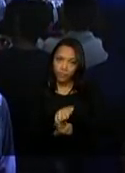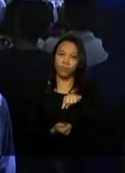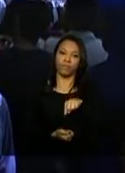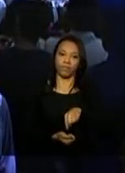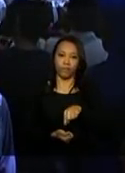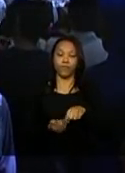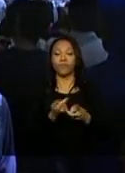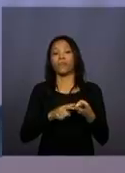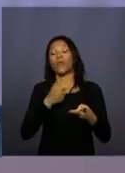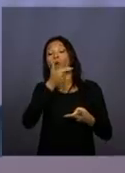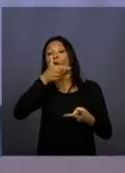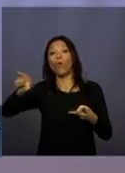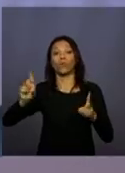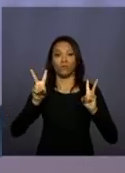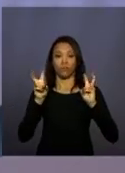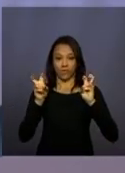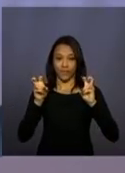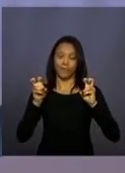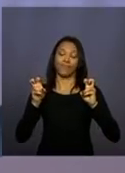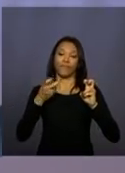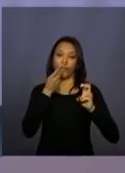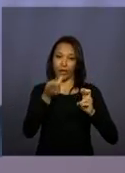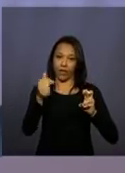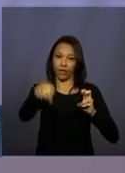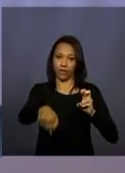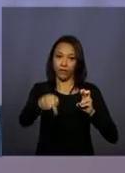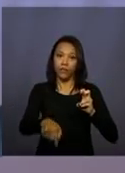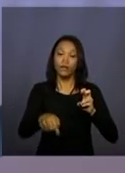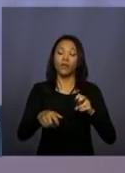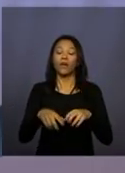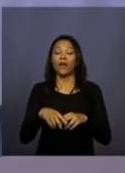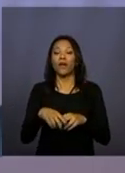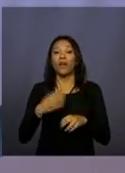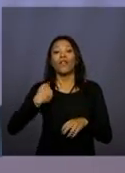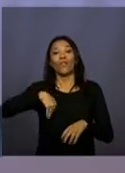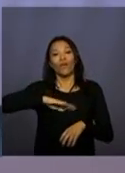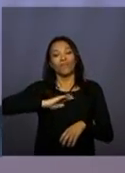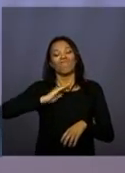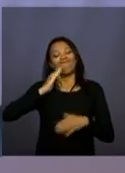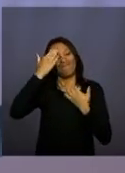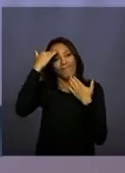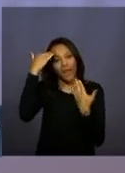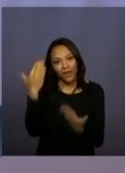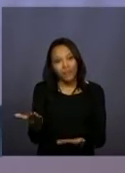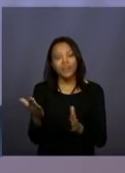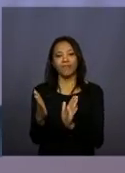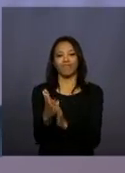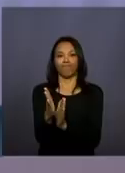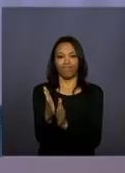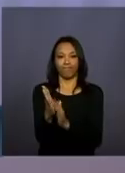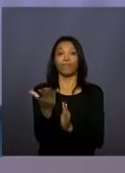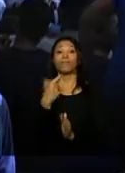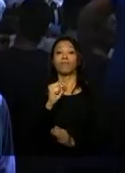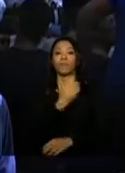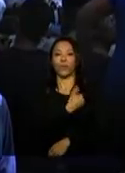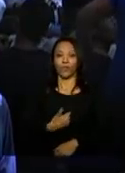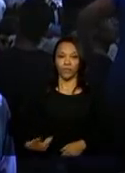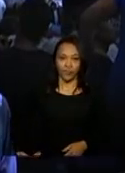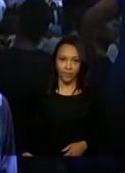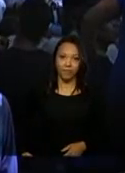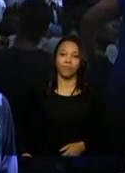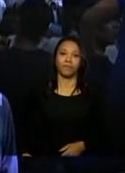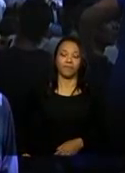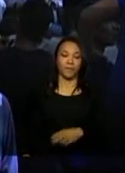Uma outra questão, presidente. Gostaríamos muito de agradecer e parabenizar o governo pela